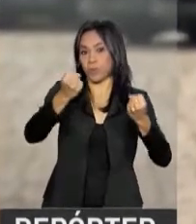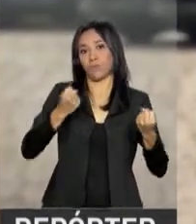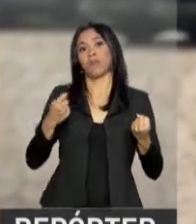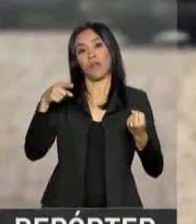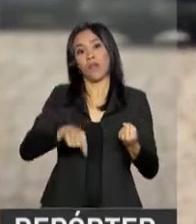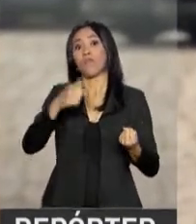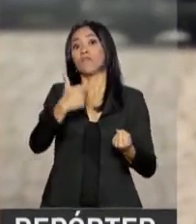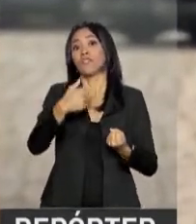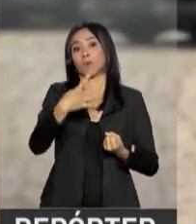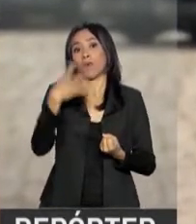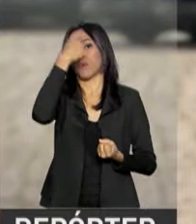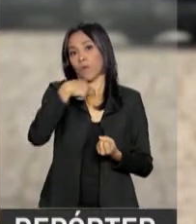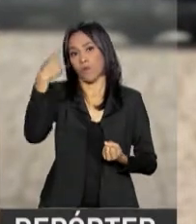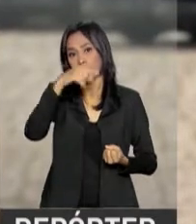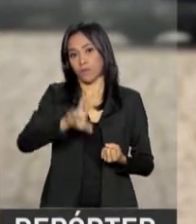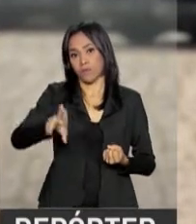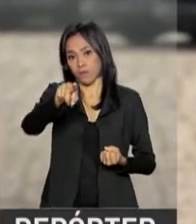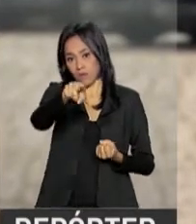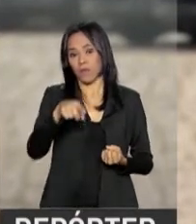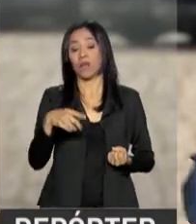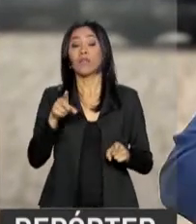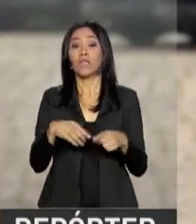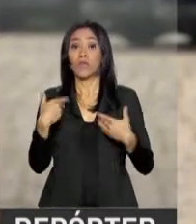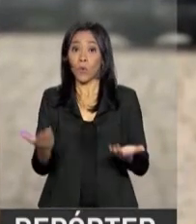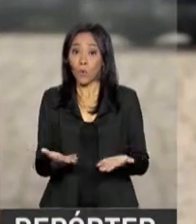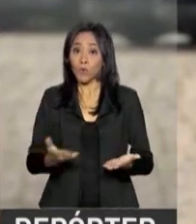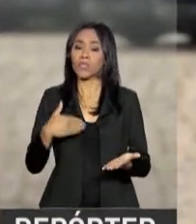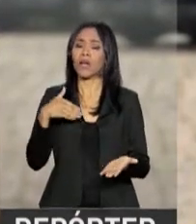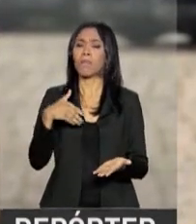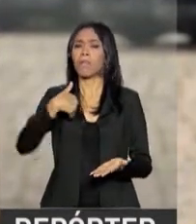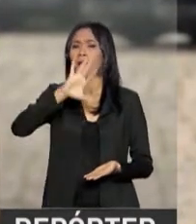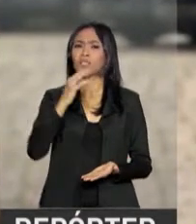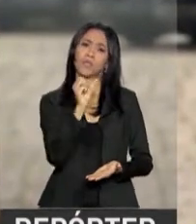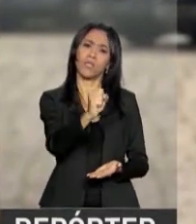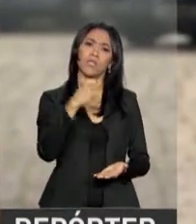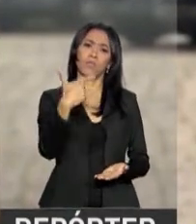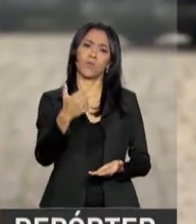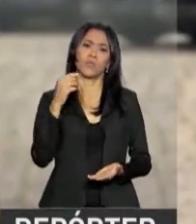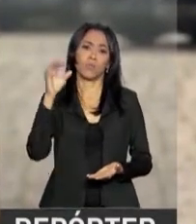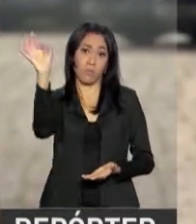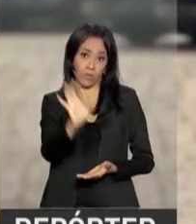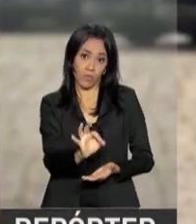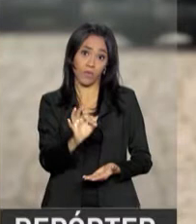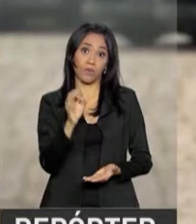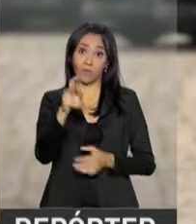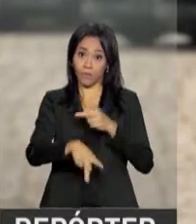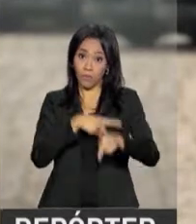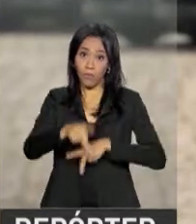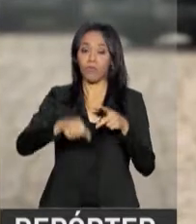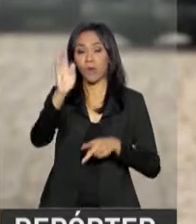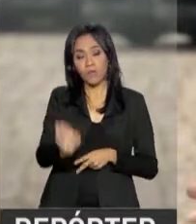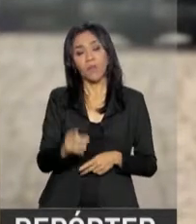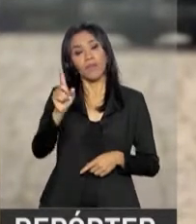funciona 24 horas por dia e atende hoje mais de 82% da população brasileira e é através do